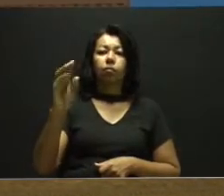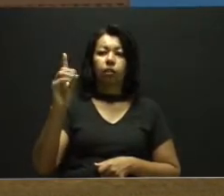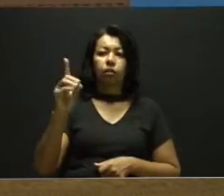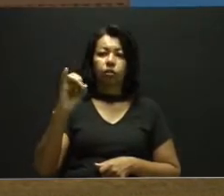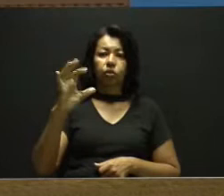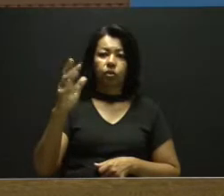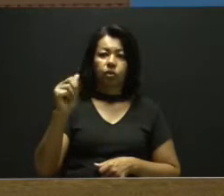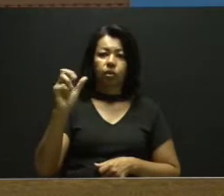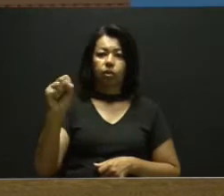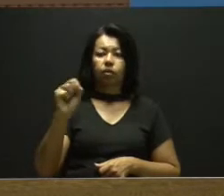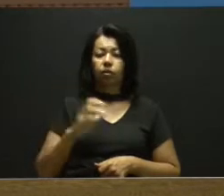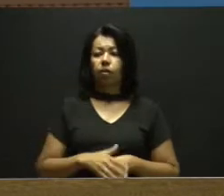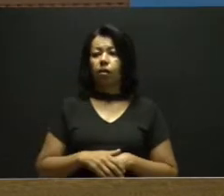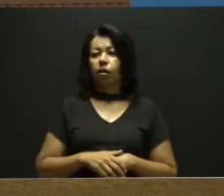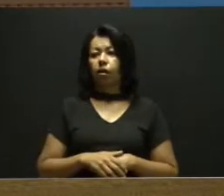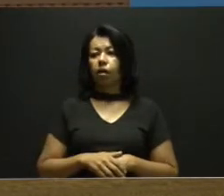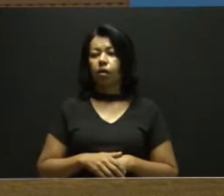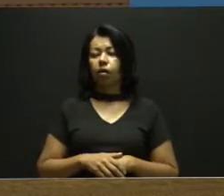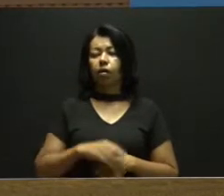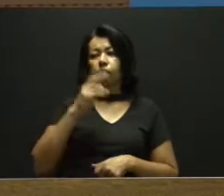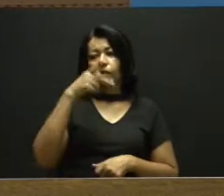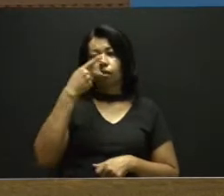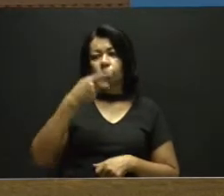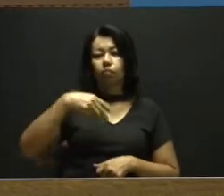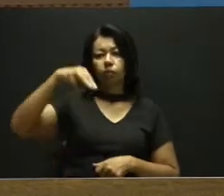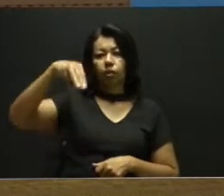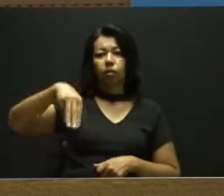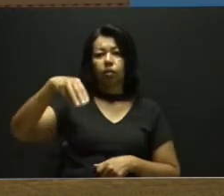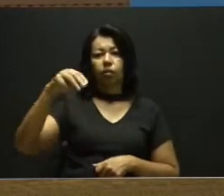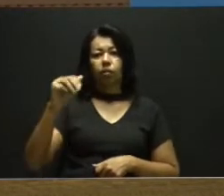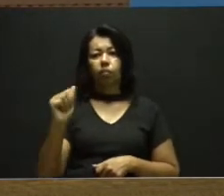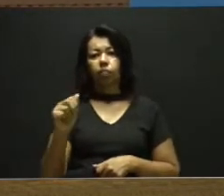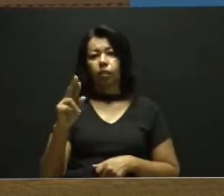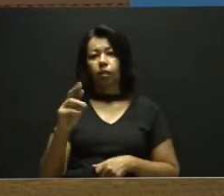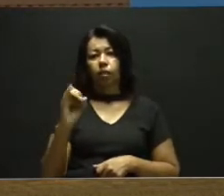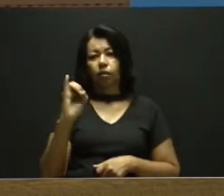também mariele franco